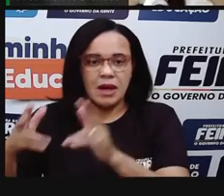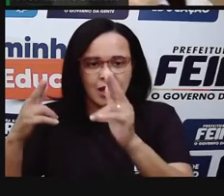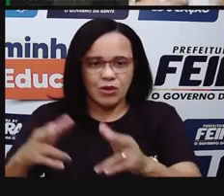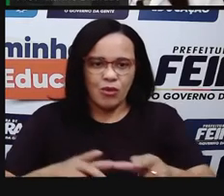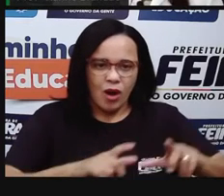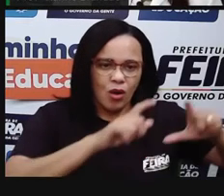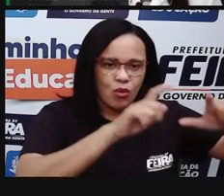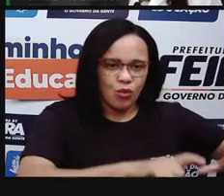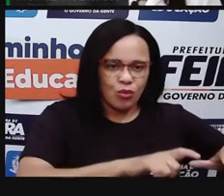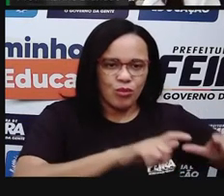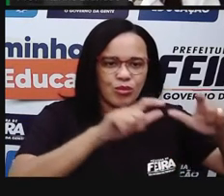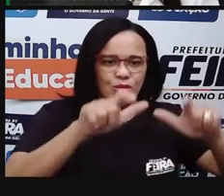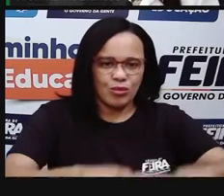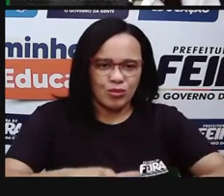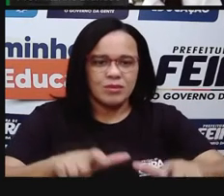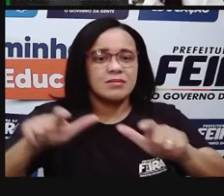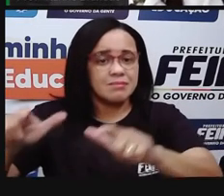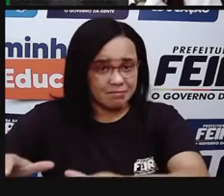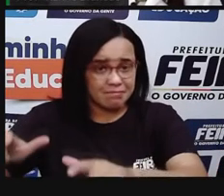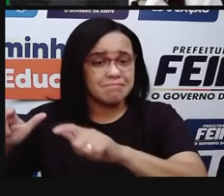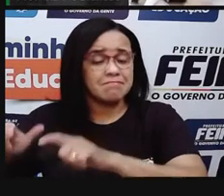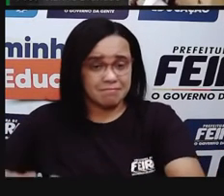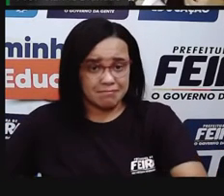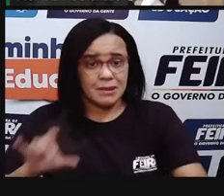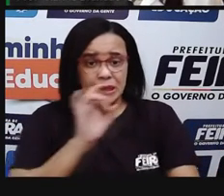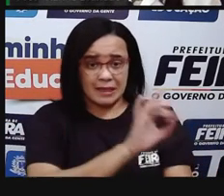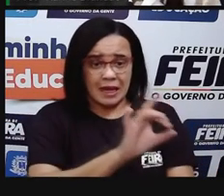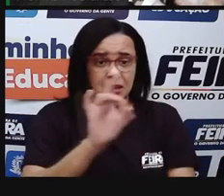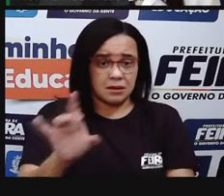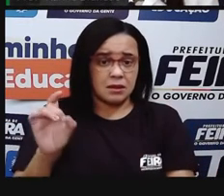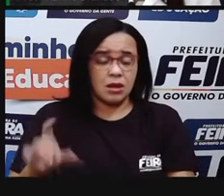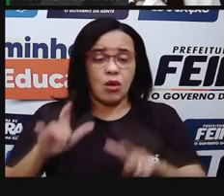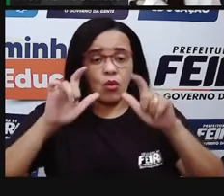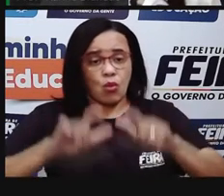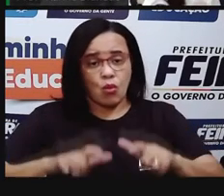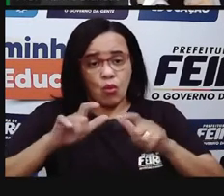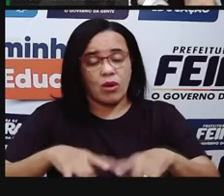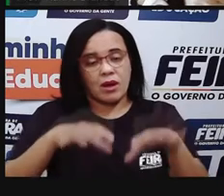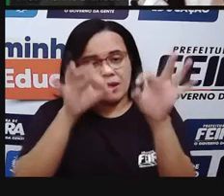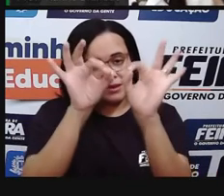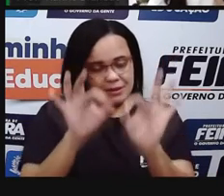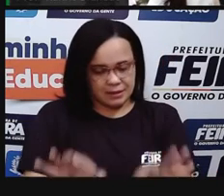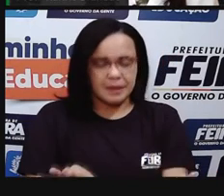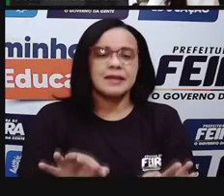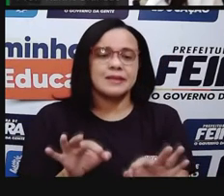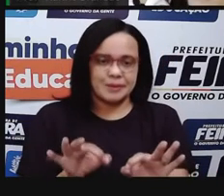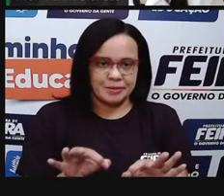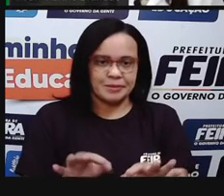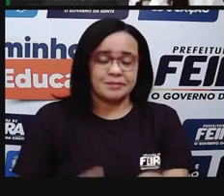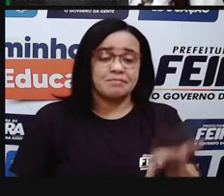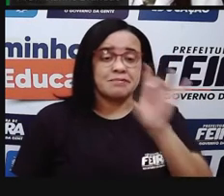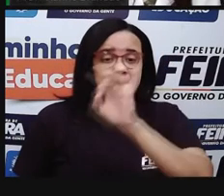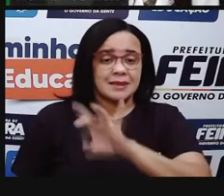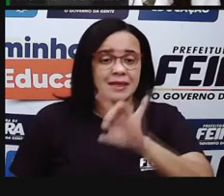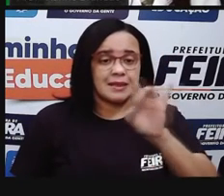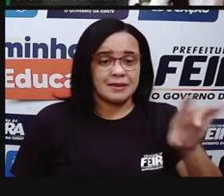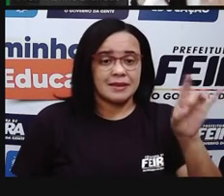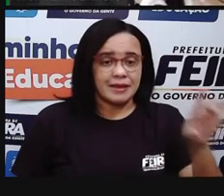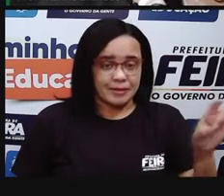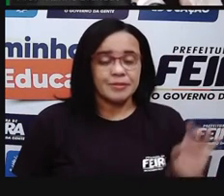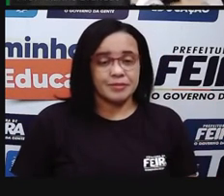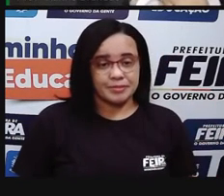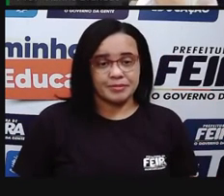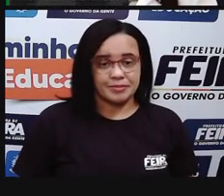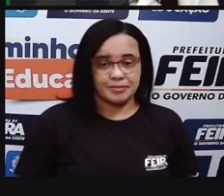vou separar as calças jeans das calças de tecido. Se eu vou pegar as blusas, eu vou separar, às vezes, a roupa de